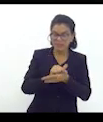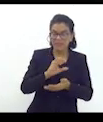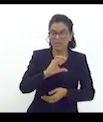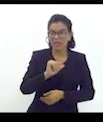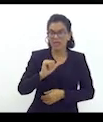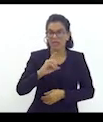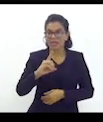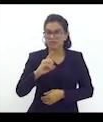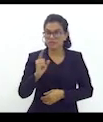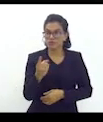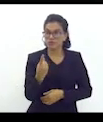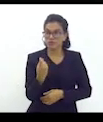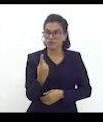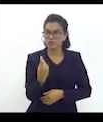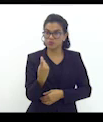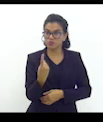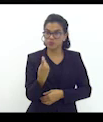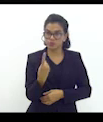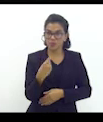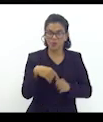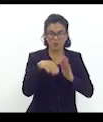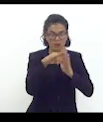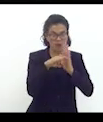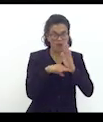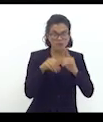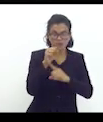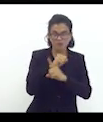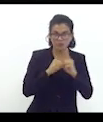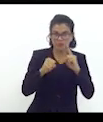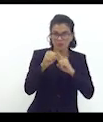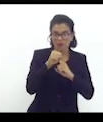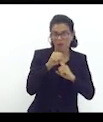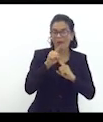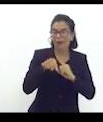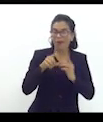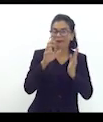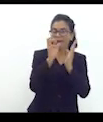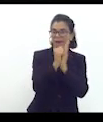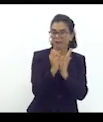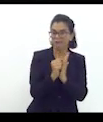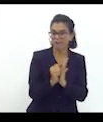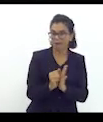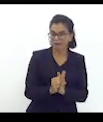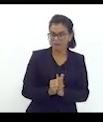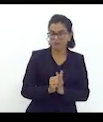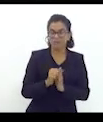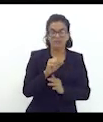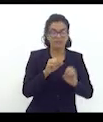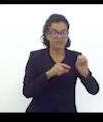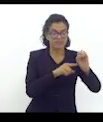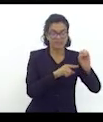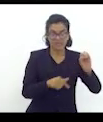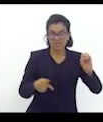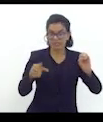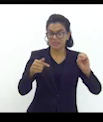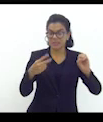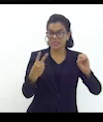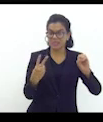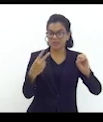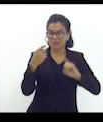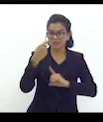para o programa... Para os programas sociais, o CadÚnico é quem faz esse cadastro. Crianças de 0 a 72